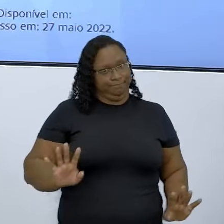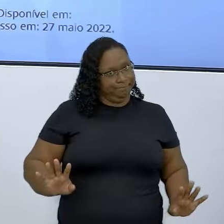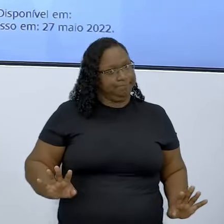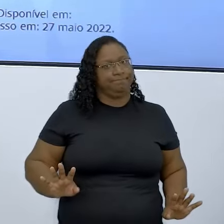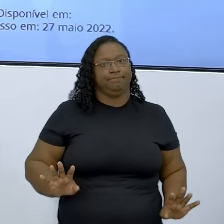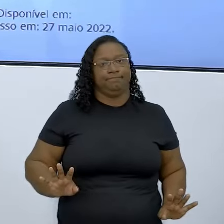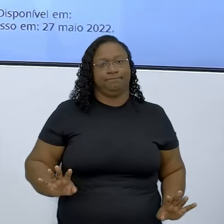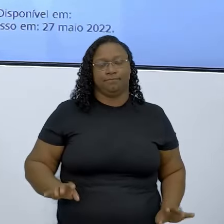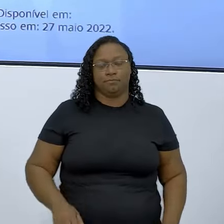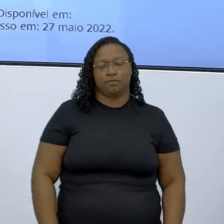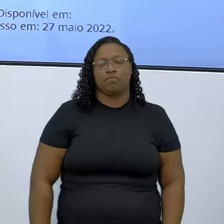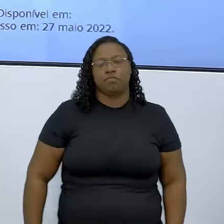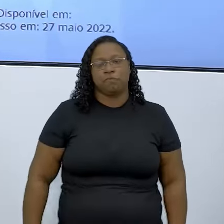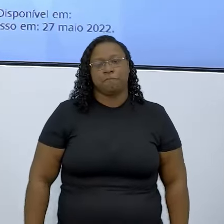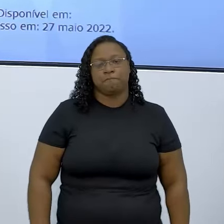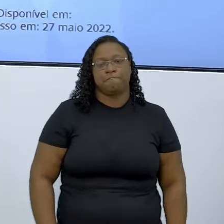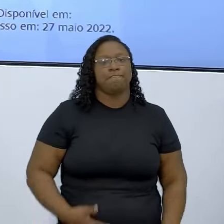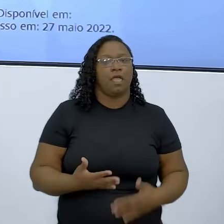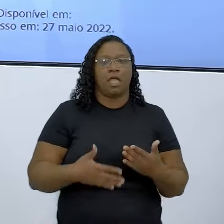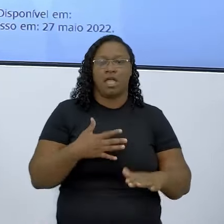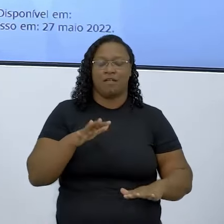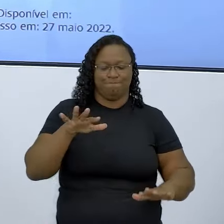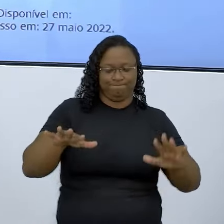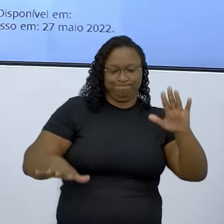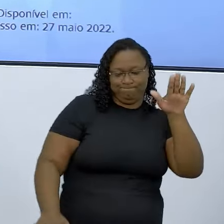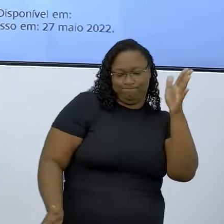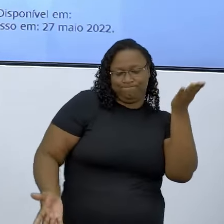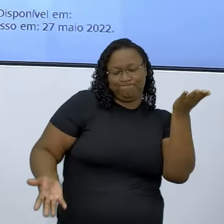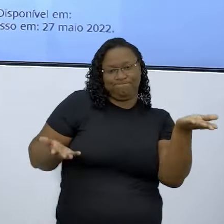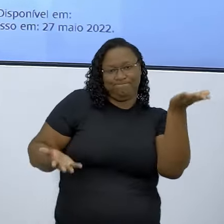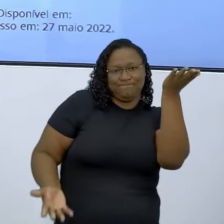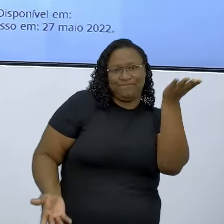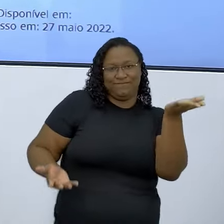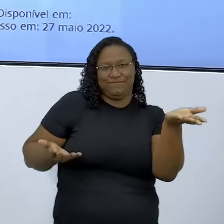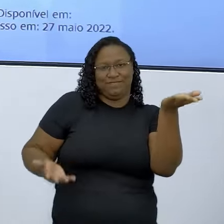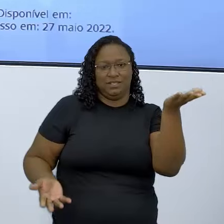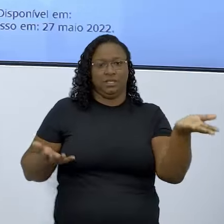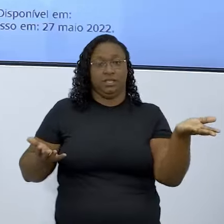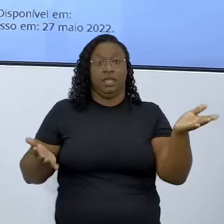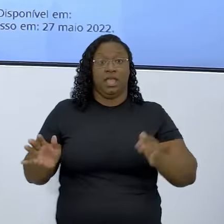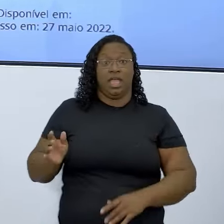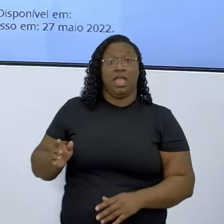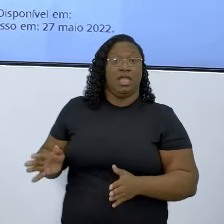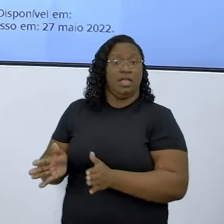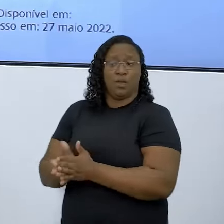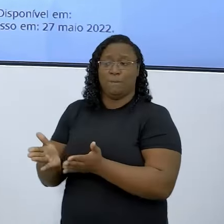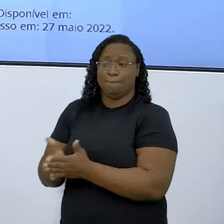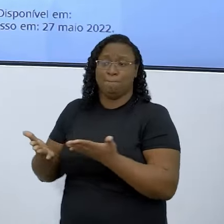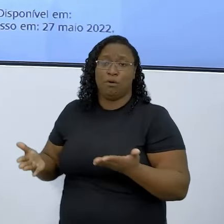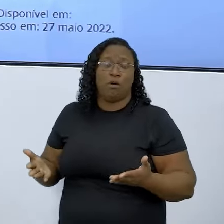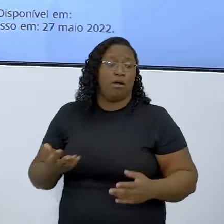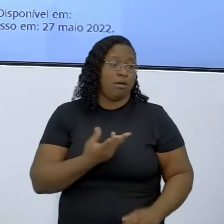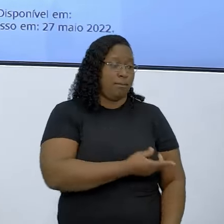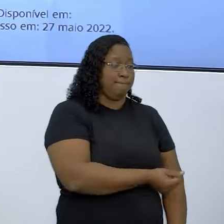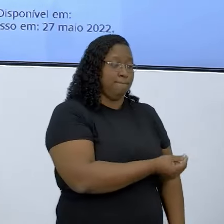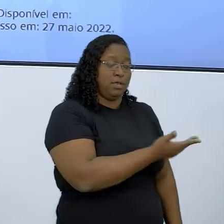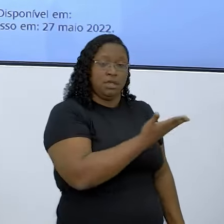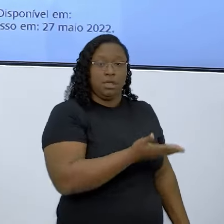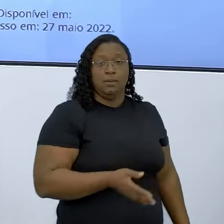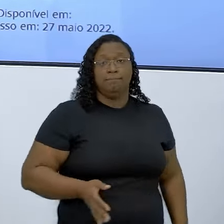essa noção de que a gente tem que muitas vezes essa divisão de classe, ela não é bem assim, que a gente olha e fala, mas o pobre e o rico, eles têm acesso às mesmas